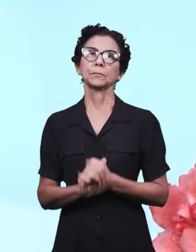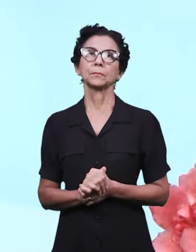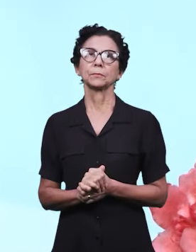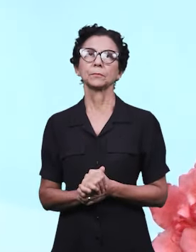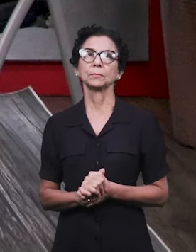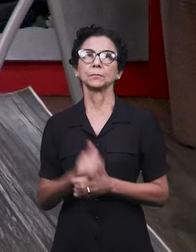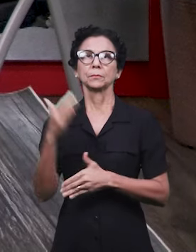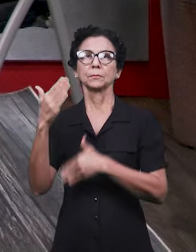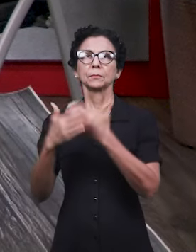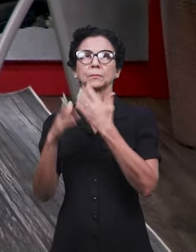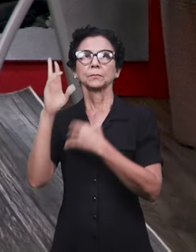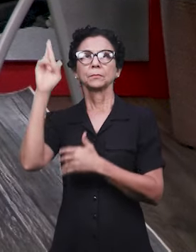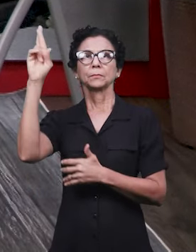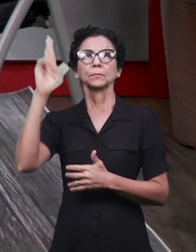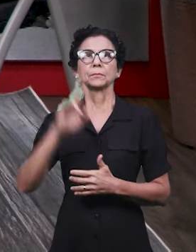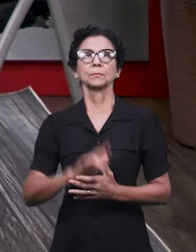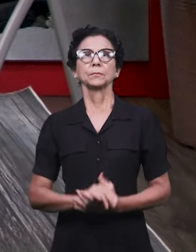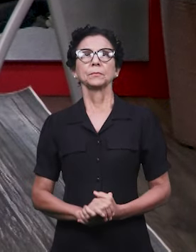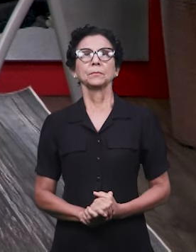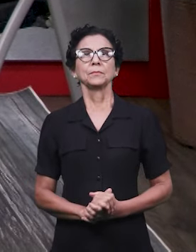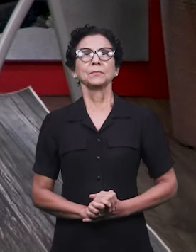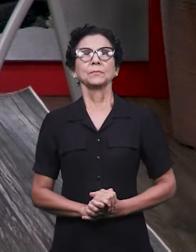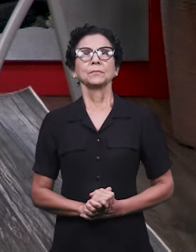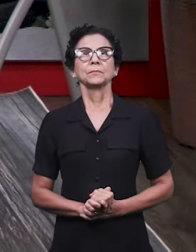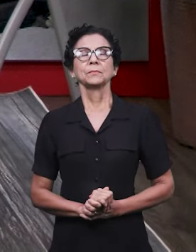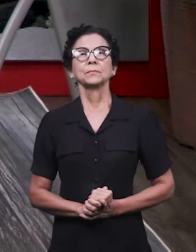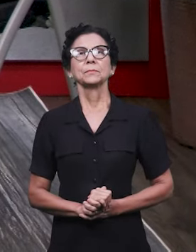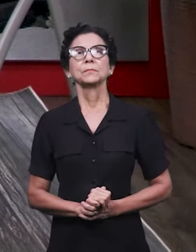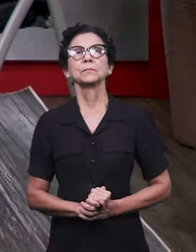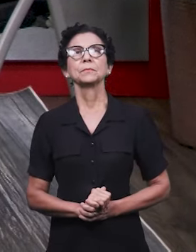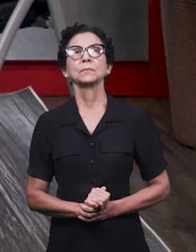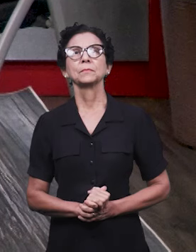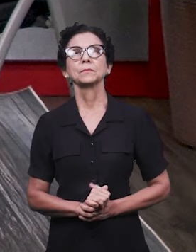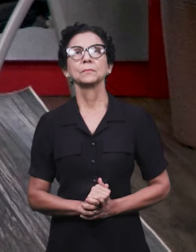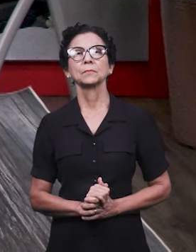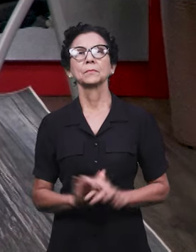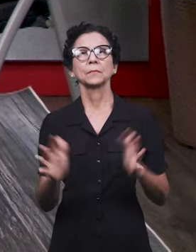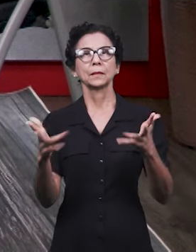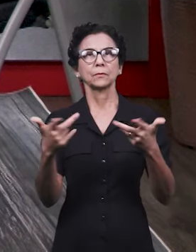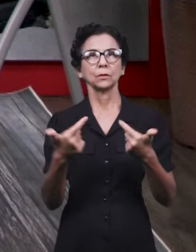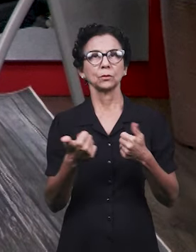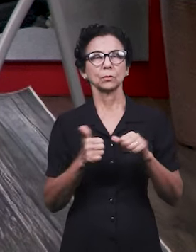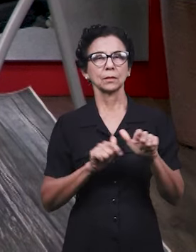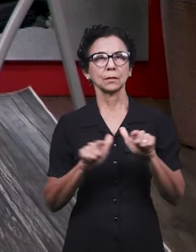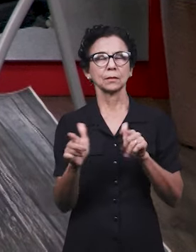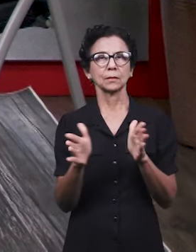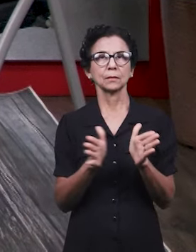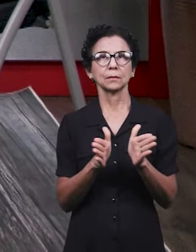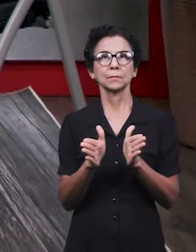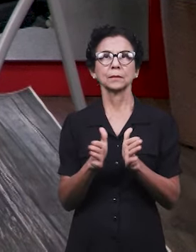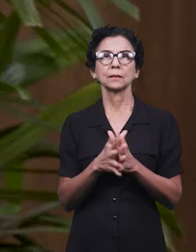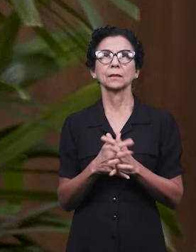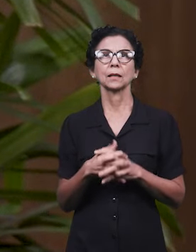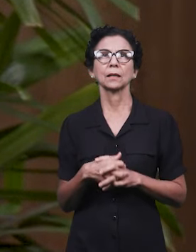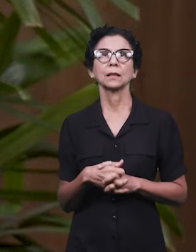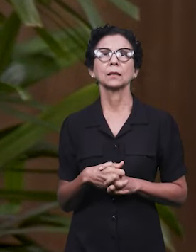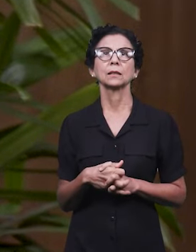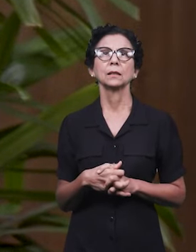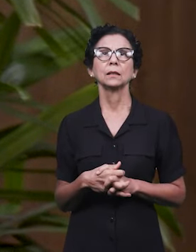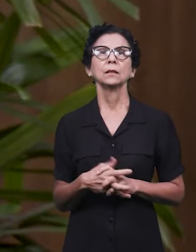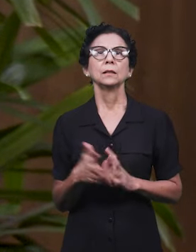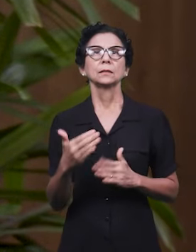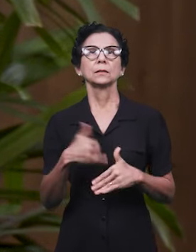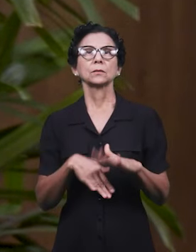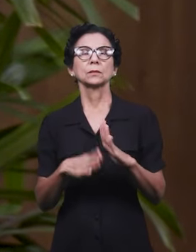do Senhor. Glória a Deus. Esse trabalho tem sido maravilhoso, o trabalho de acessibilidade nas